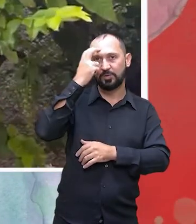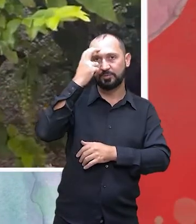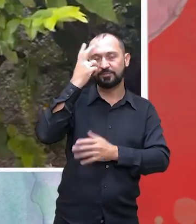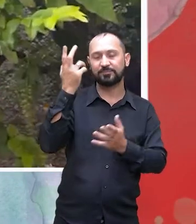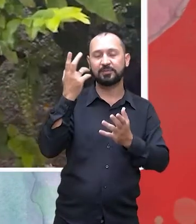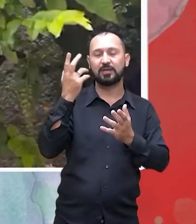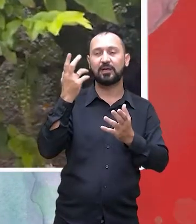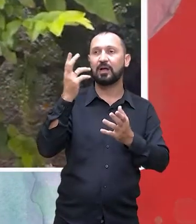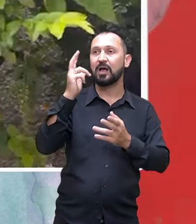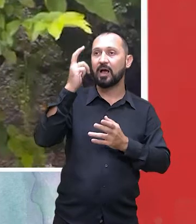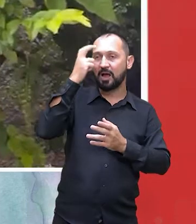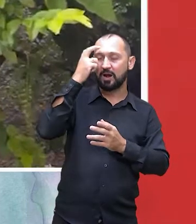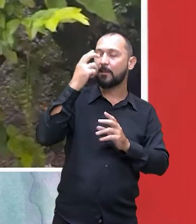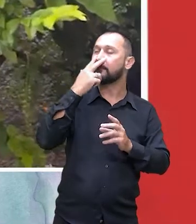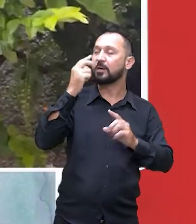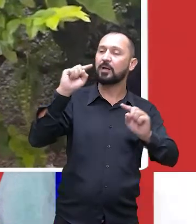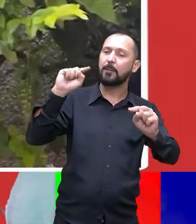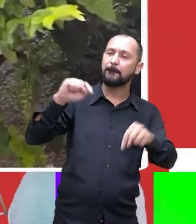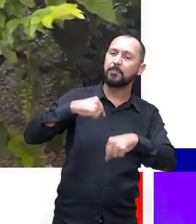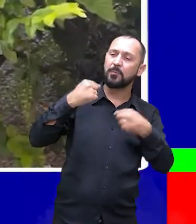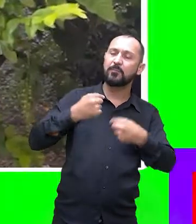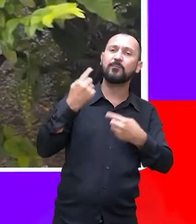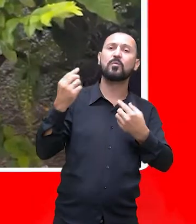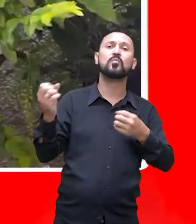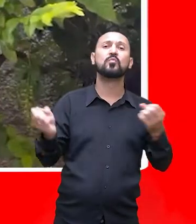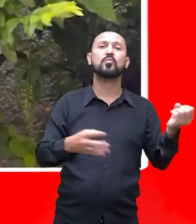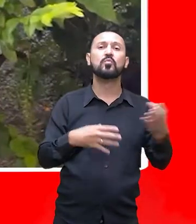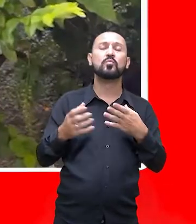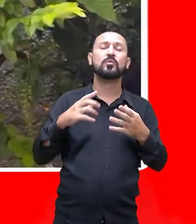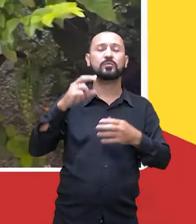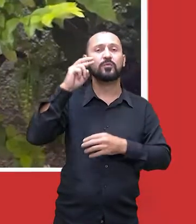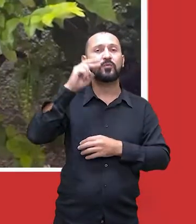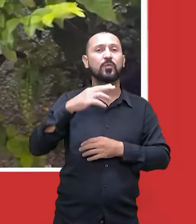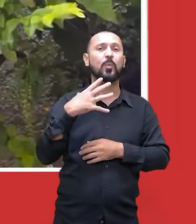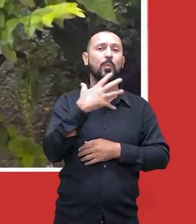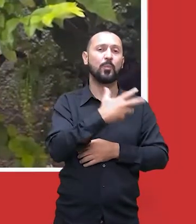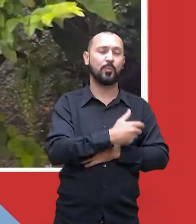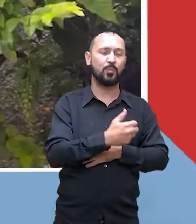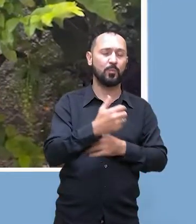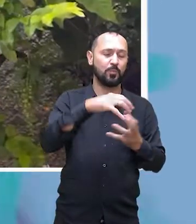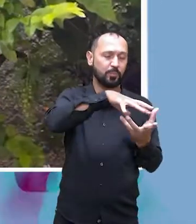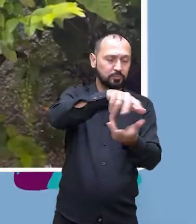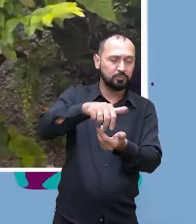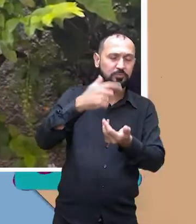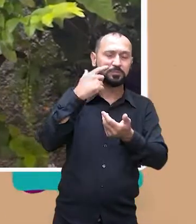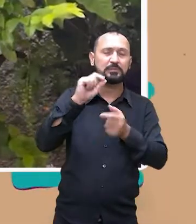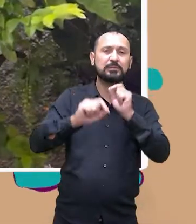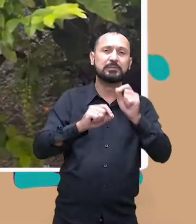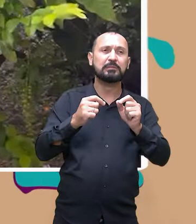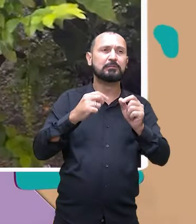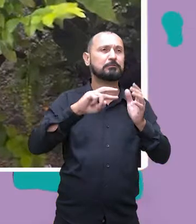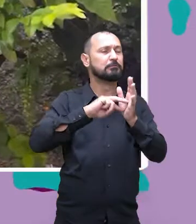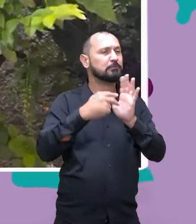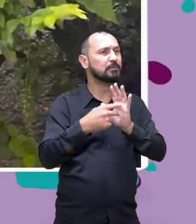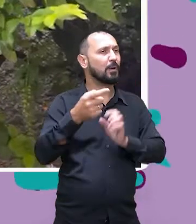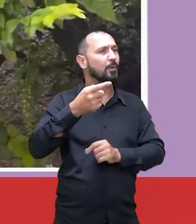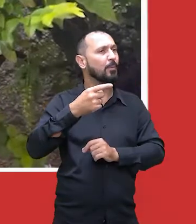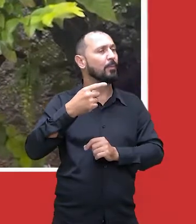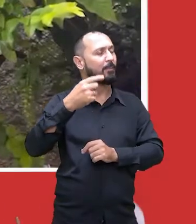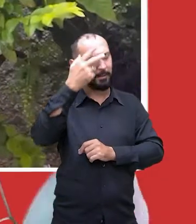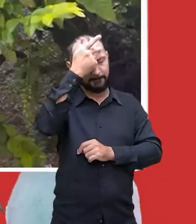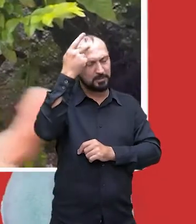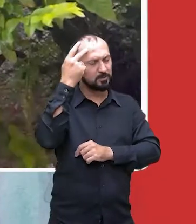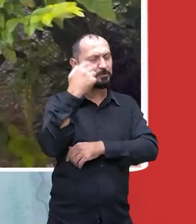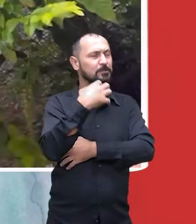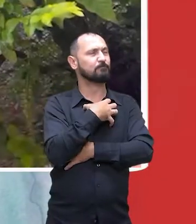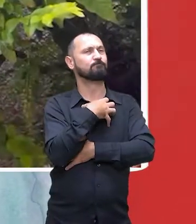ela vira um traço cultural. Então, por isso é tão necessário que a gente tenha meios de incentivo